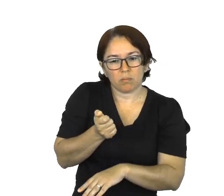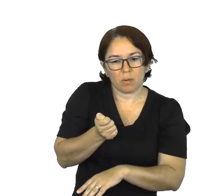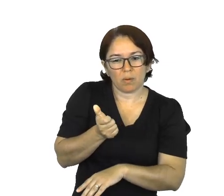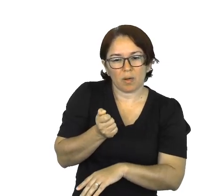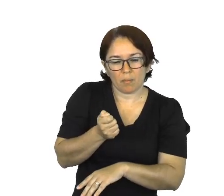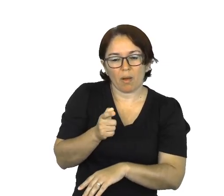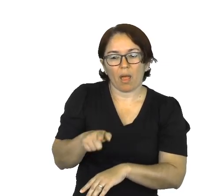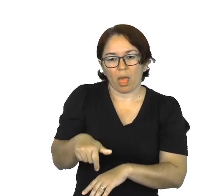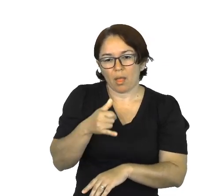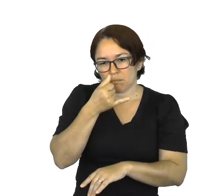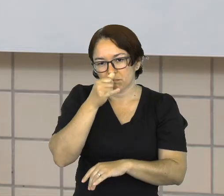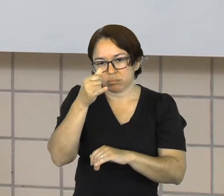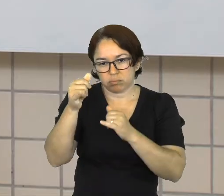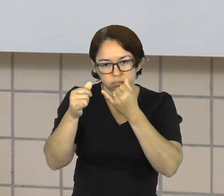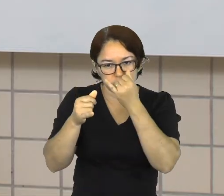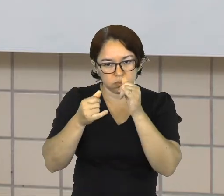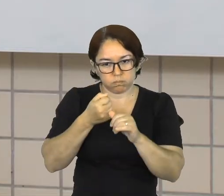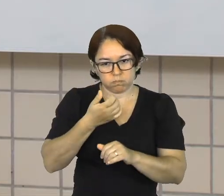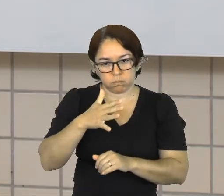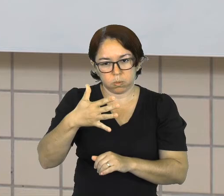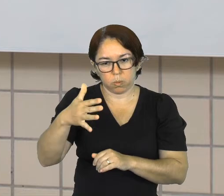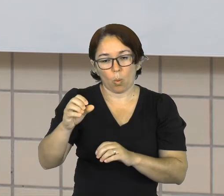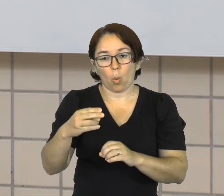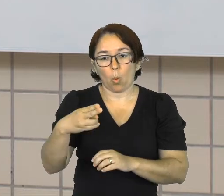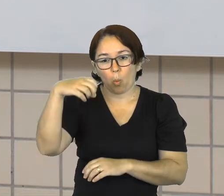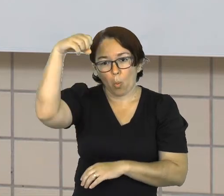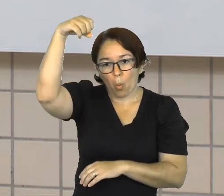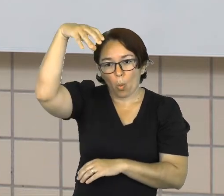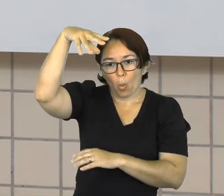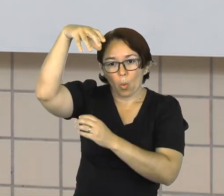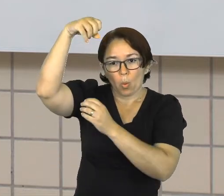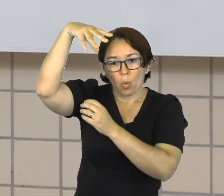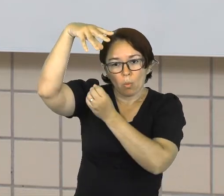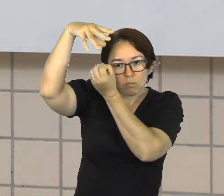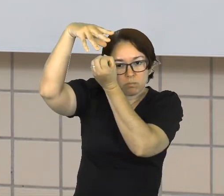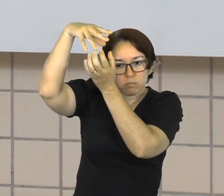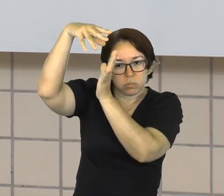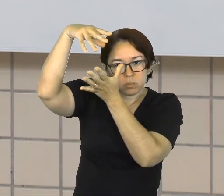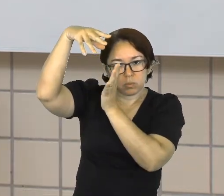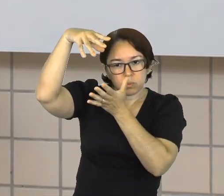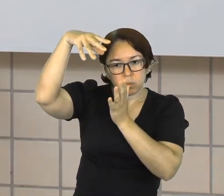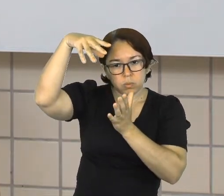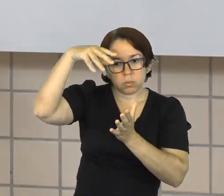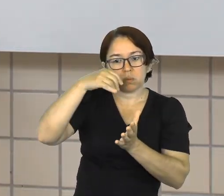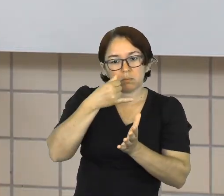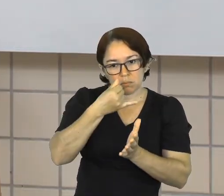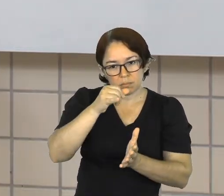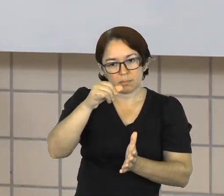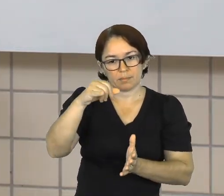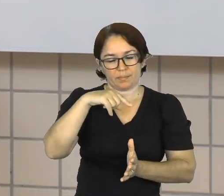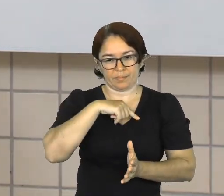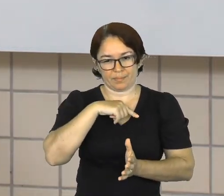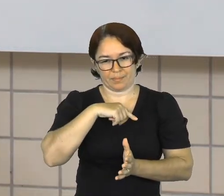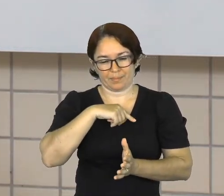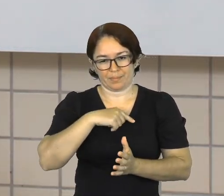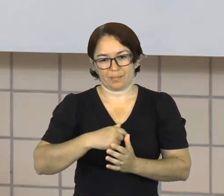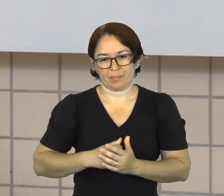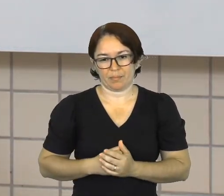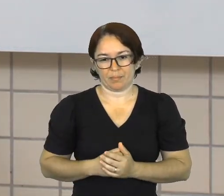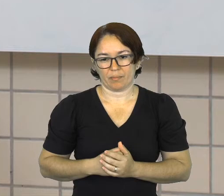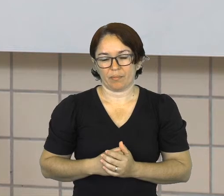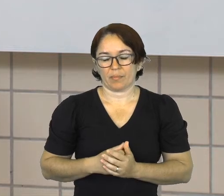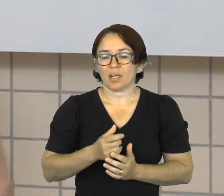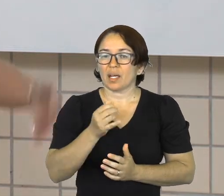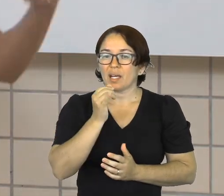que é emitida da lâmpada, a luz que é emitida da TV, são ondas eletromagnéticas. Elas não possuem a dependência de um